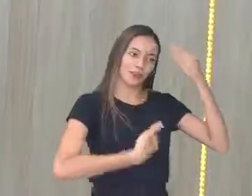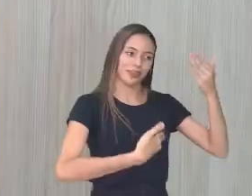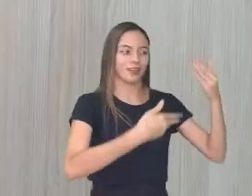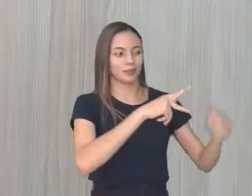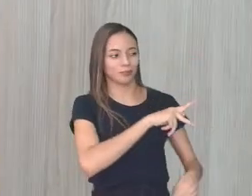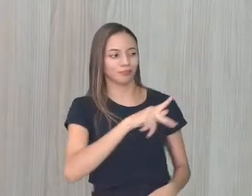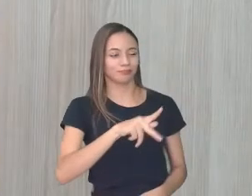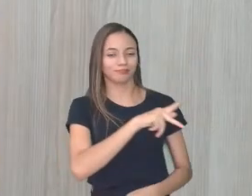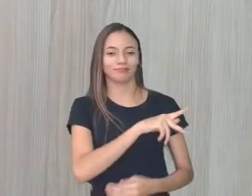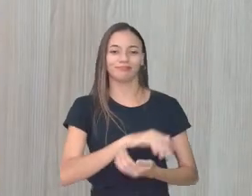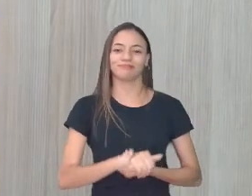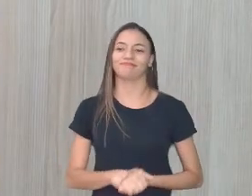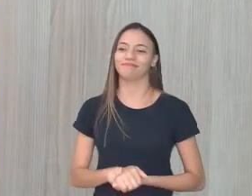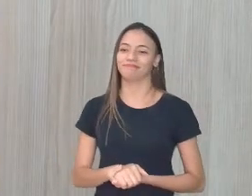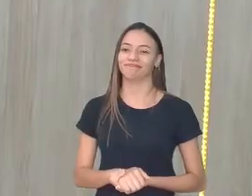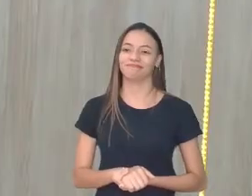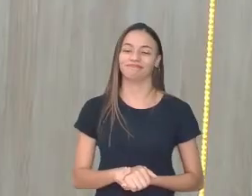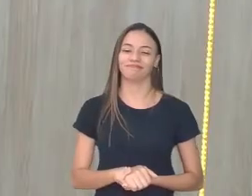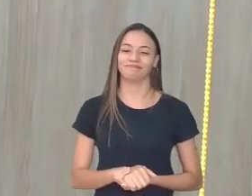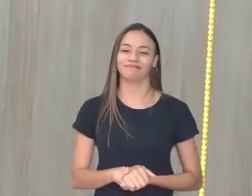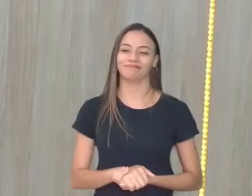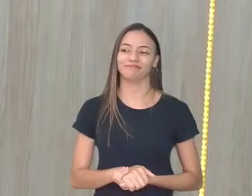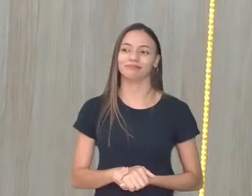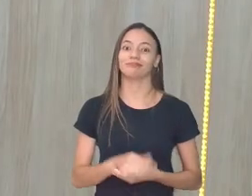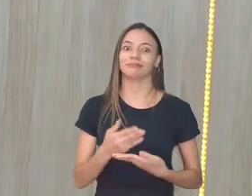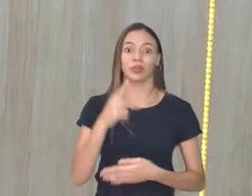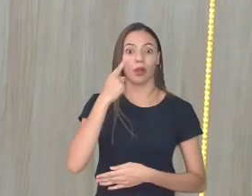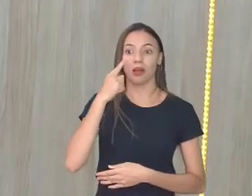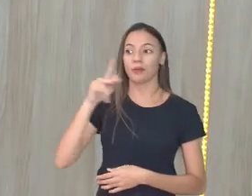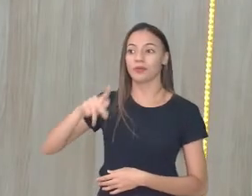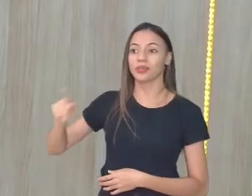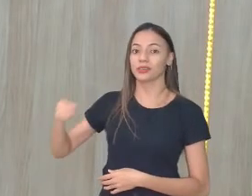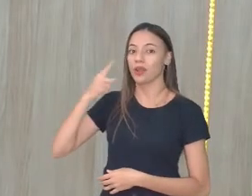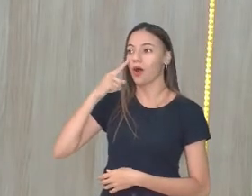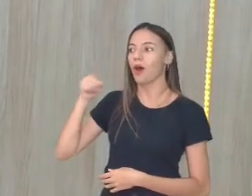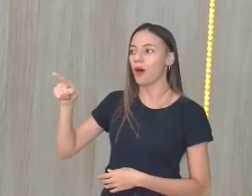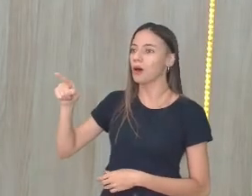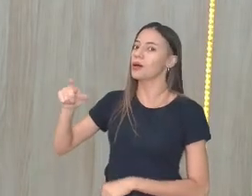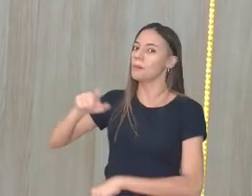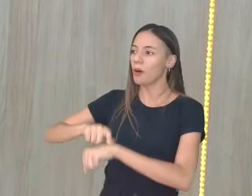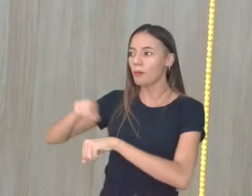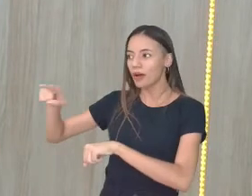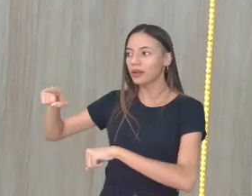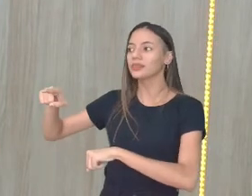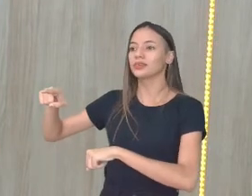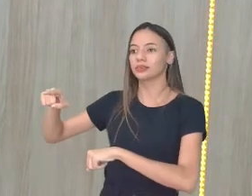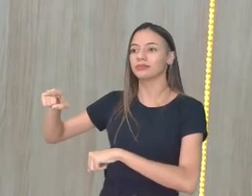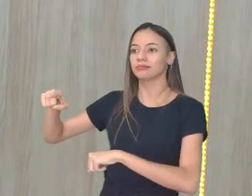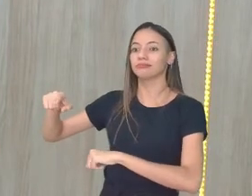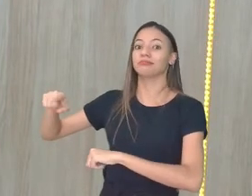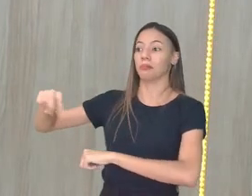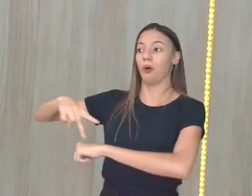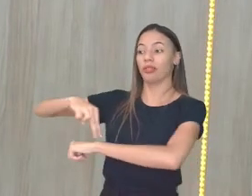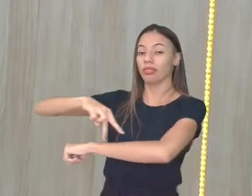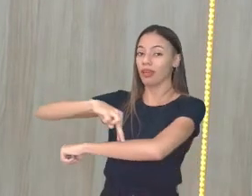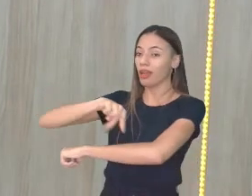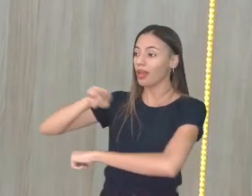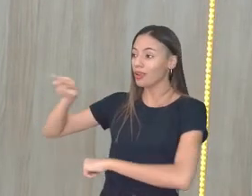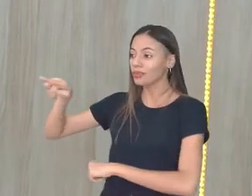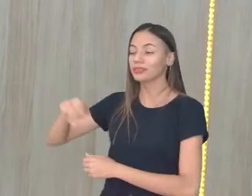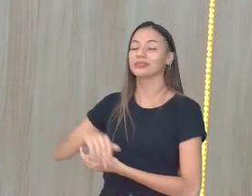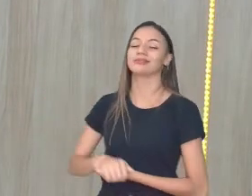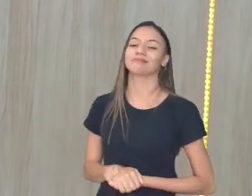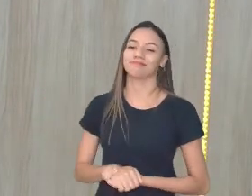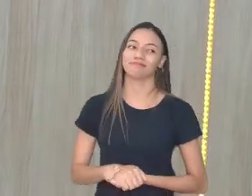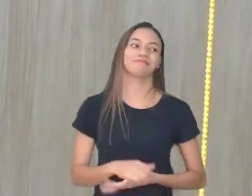professora. É nóis. E é isso aí. E professor, olha, tá em tempo ainda, viu? Vamos Pode se chegar candidatar lá. a modelo aí. Opa,